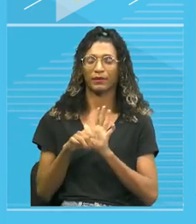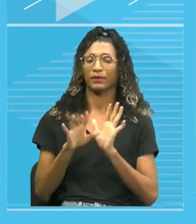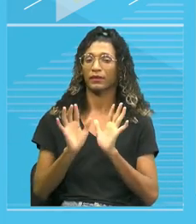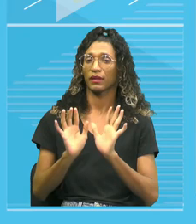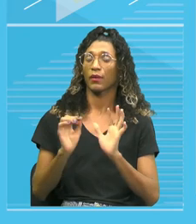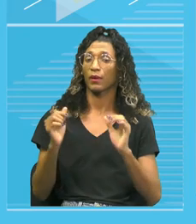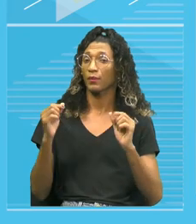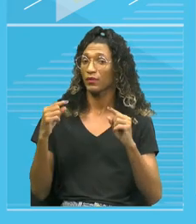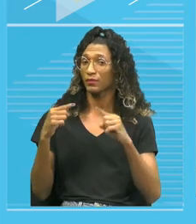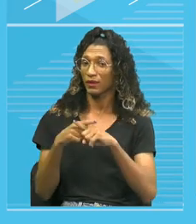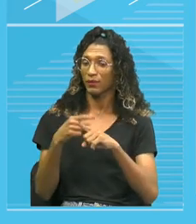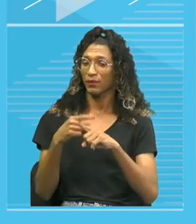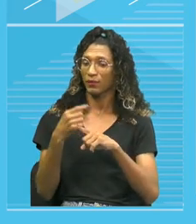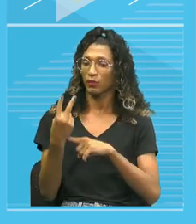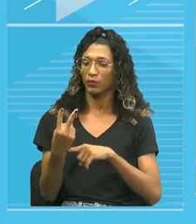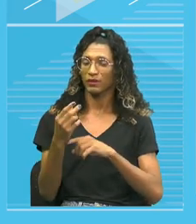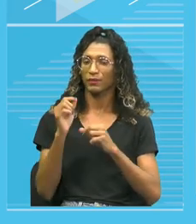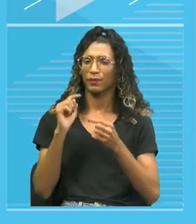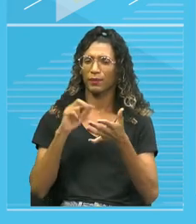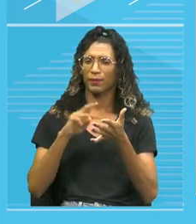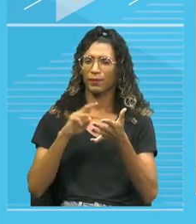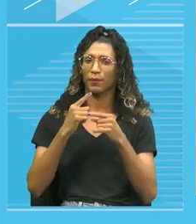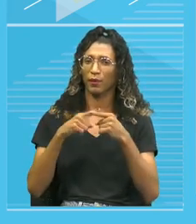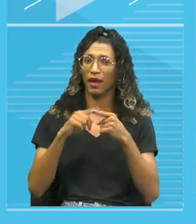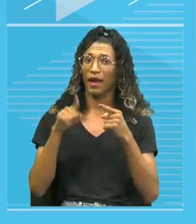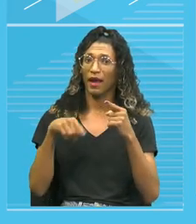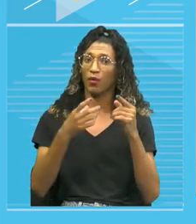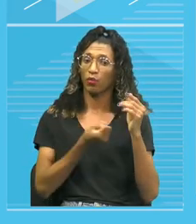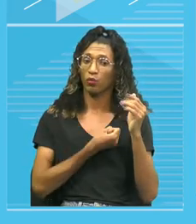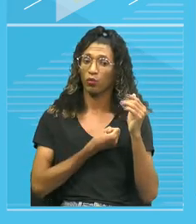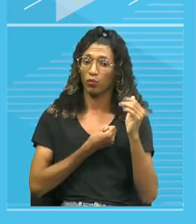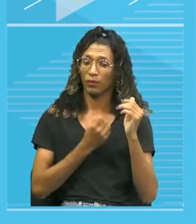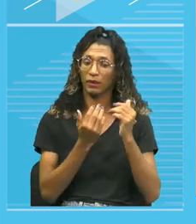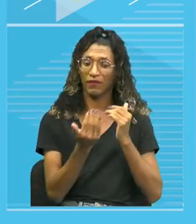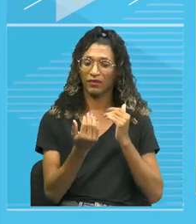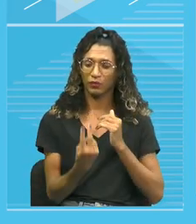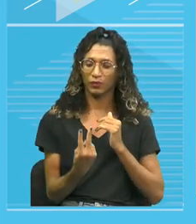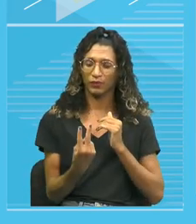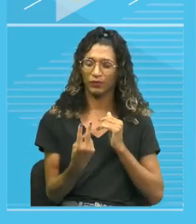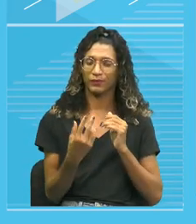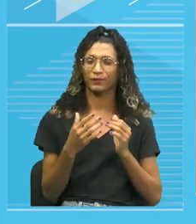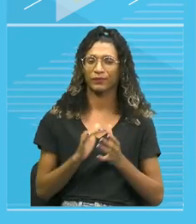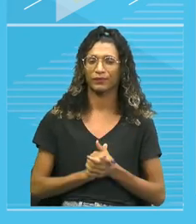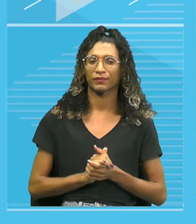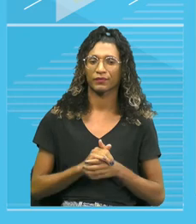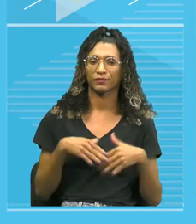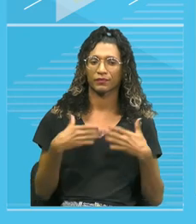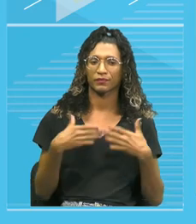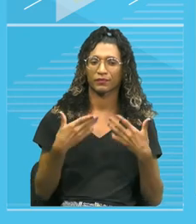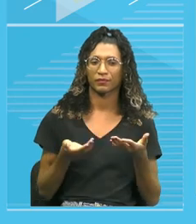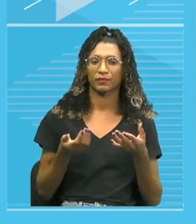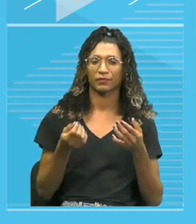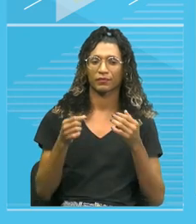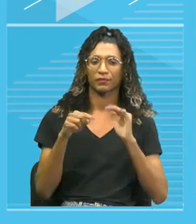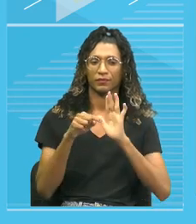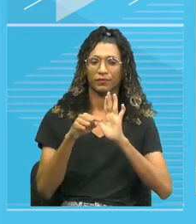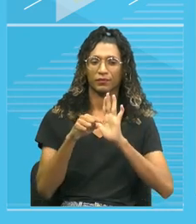multipliquei por dois que é o coeficiente que tá na frente ali do balanceamento tá bom Aí você coloca menos